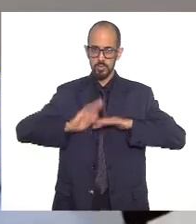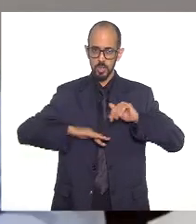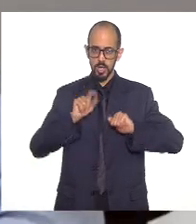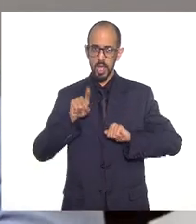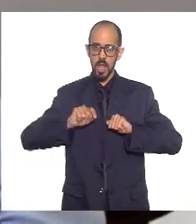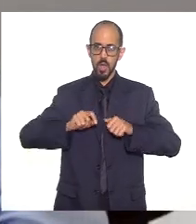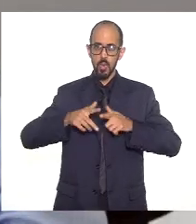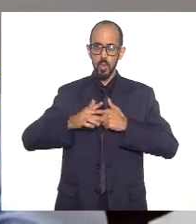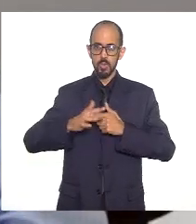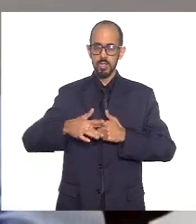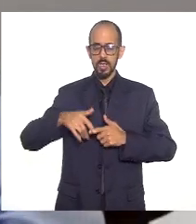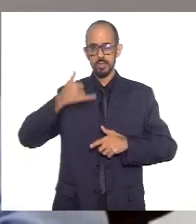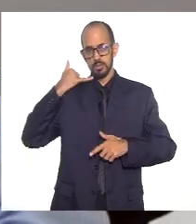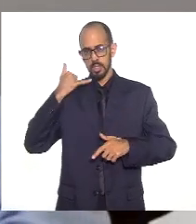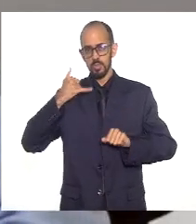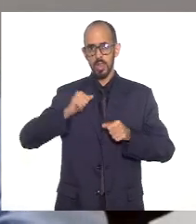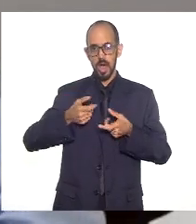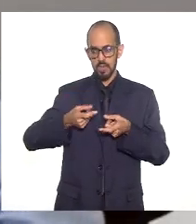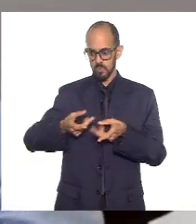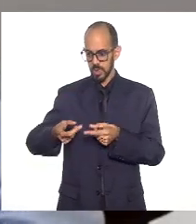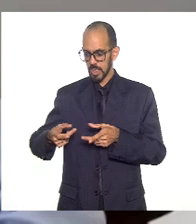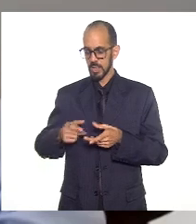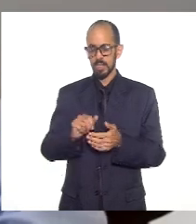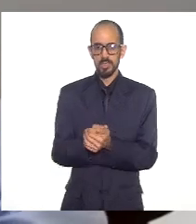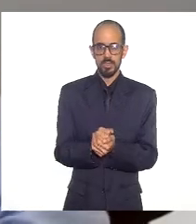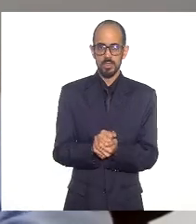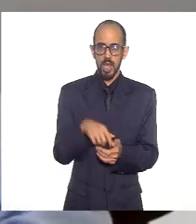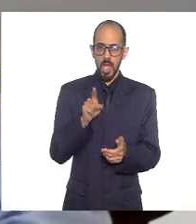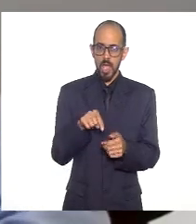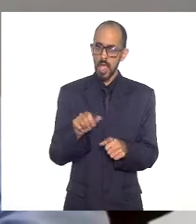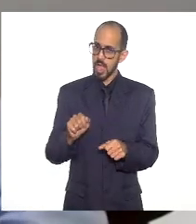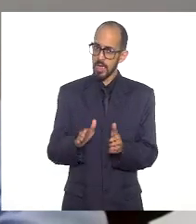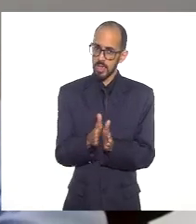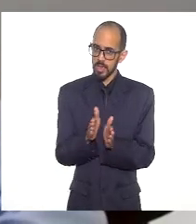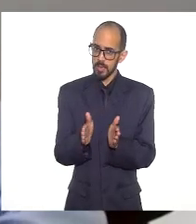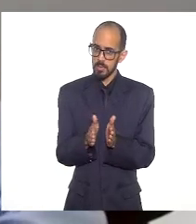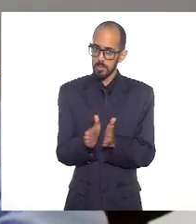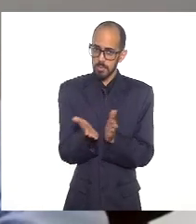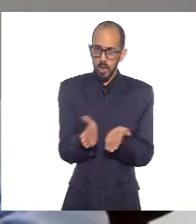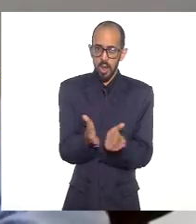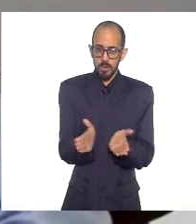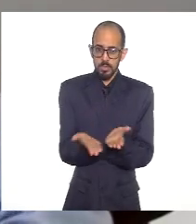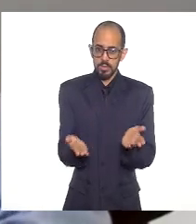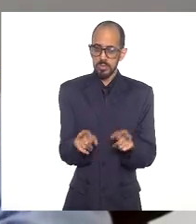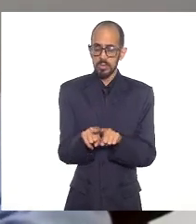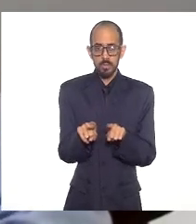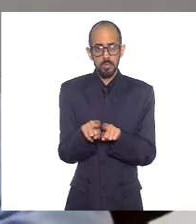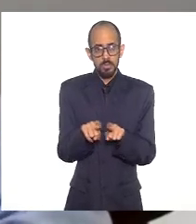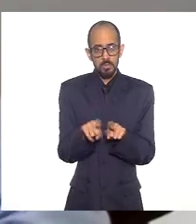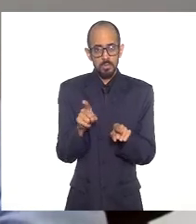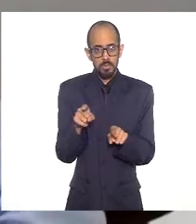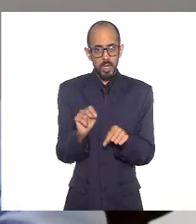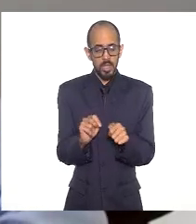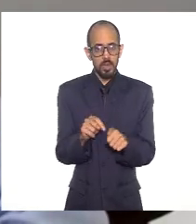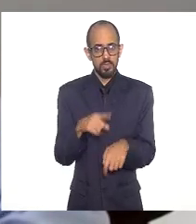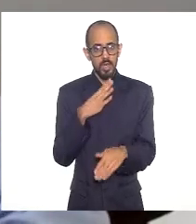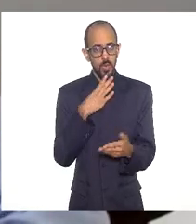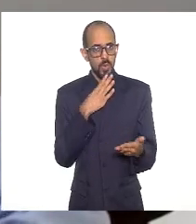equipamentos eletrônicos, enfim, nesses territórios populares, na Baixada Fluminense, inclusive, Márcio Canella, você conhece lá muito melhor do que